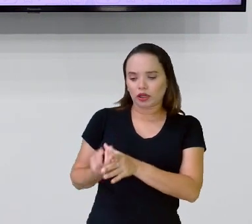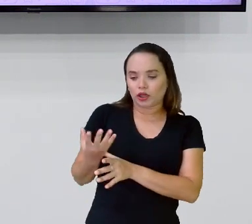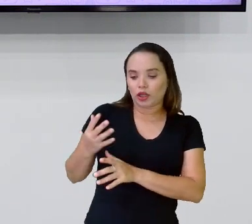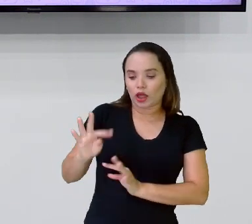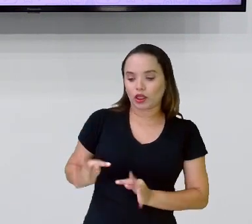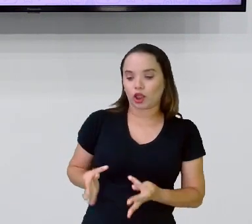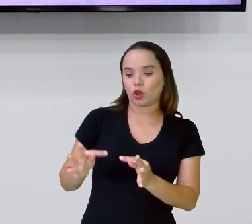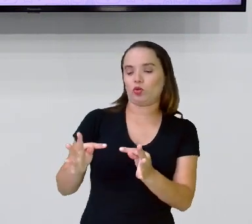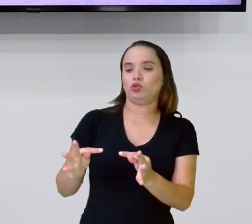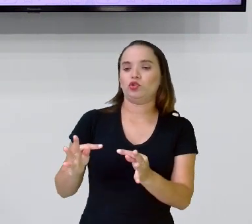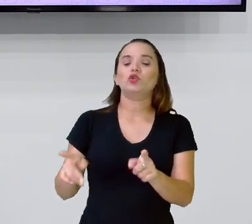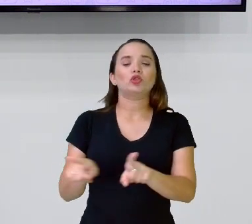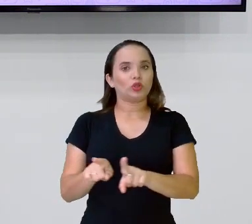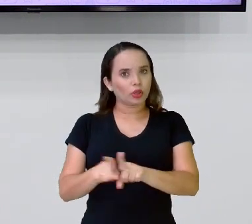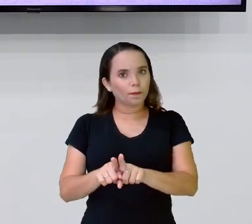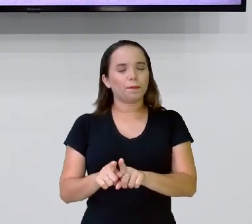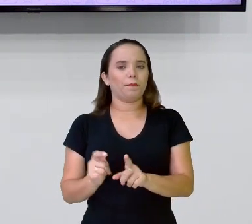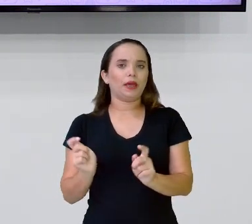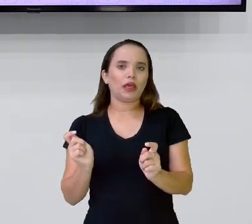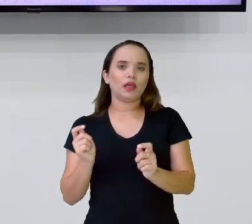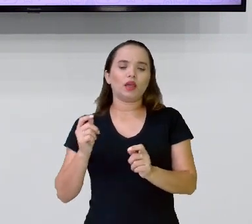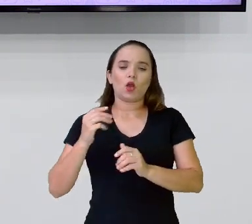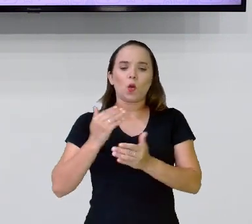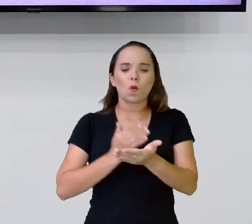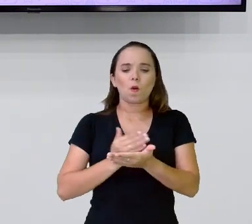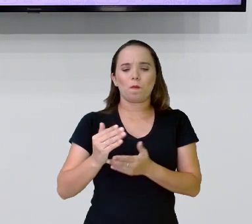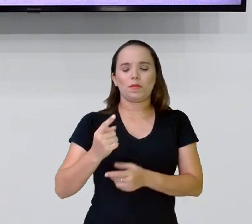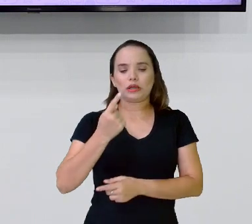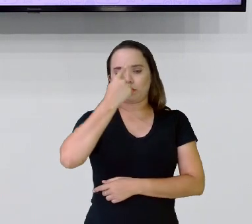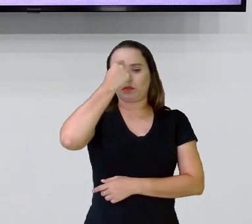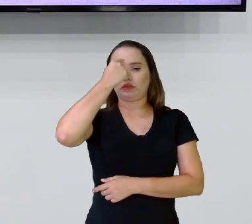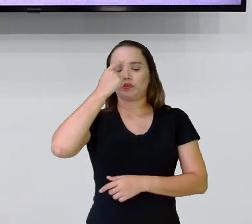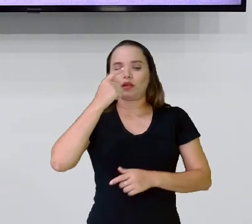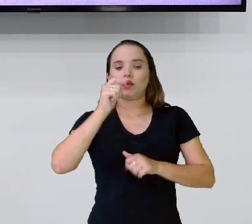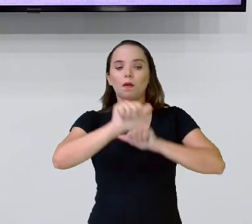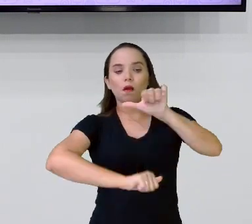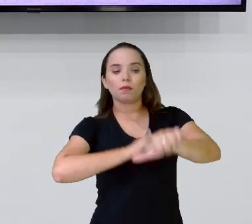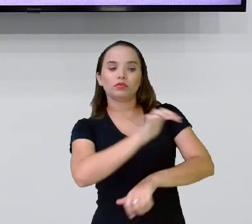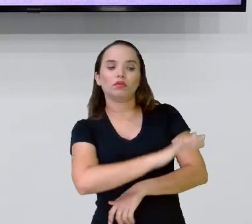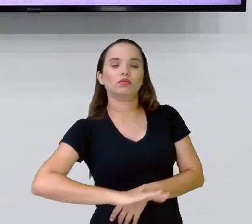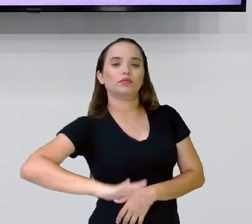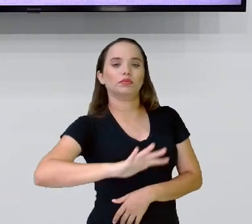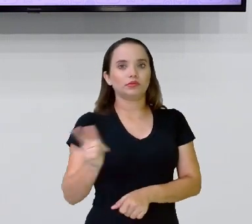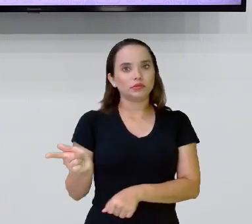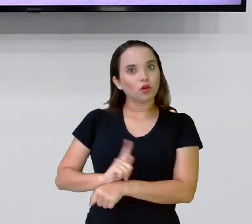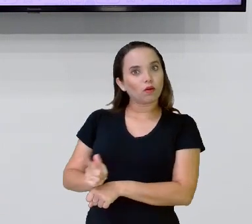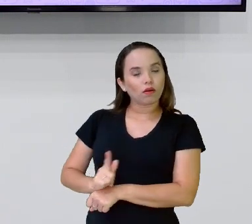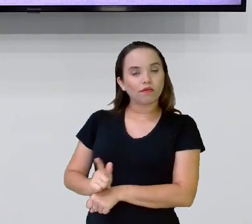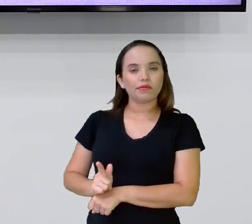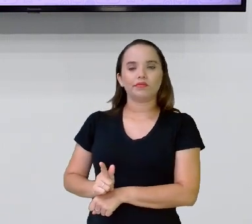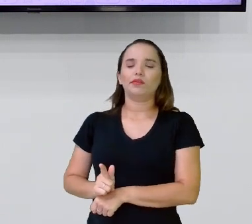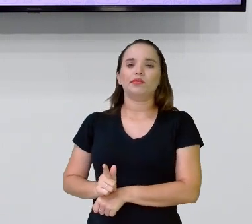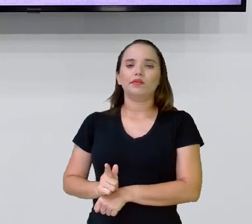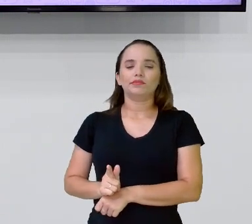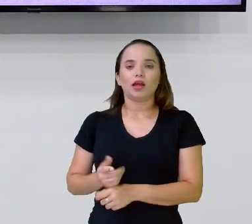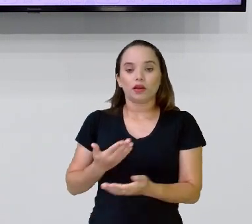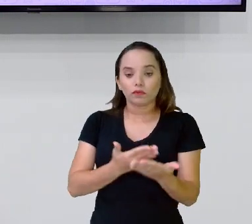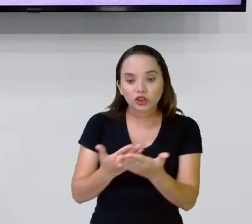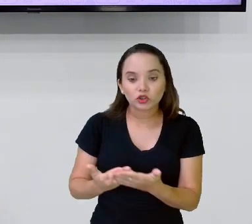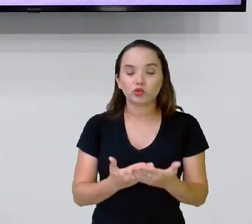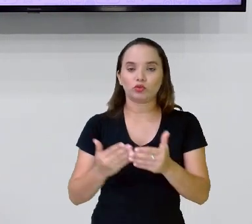aumenta a possibilidade de alterar a paisagem, de alterar o espaço. E a geografia, minha gente, ela vai estudar isso